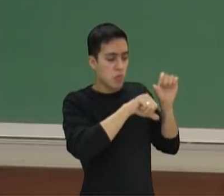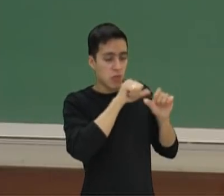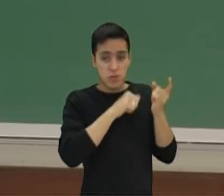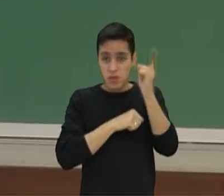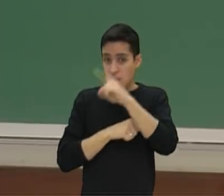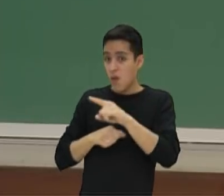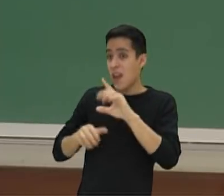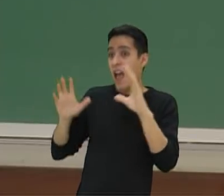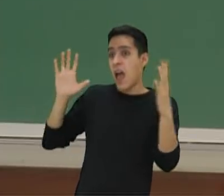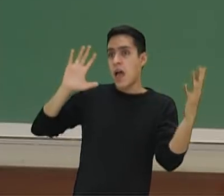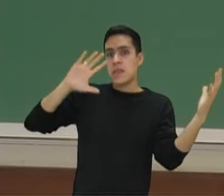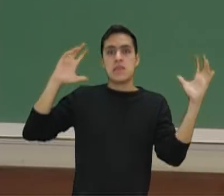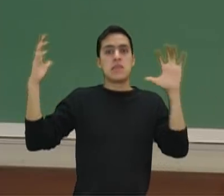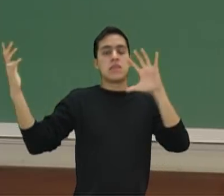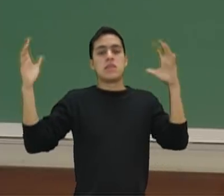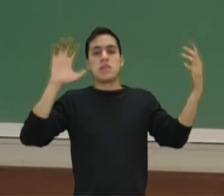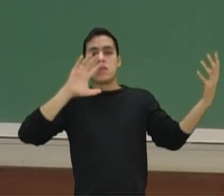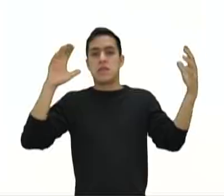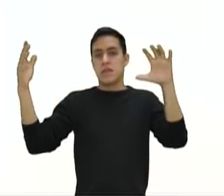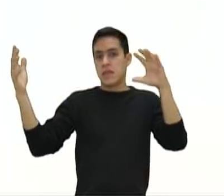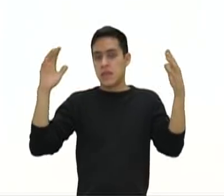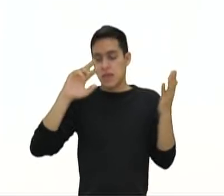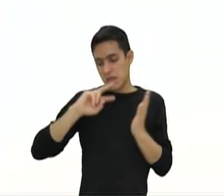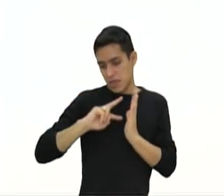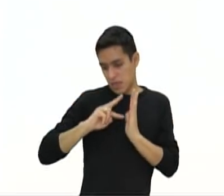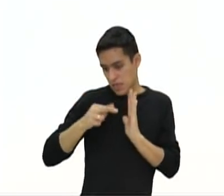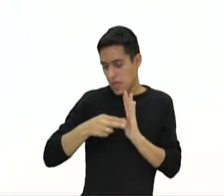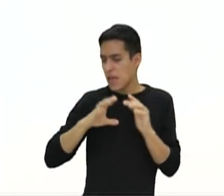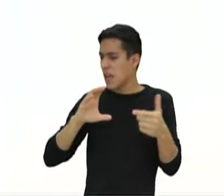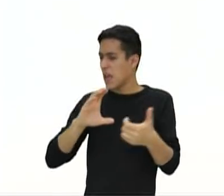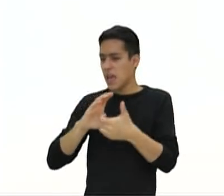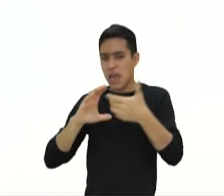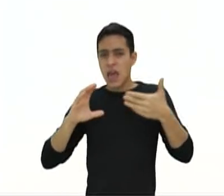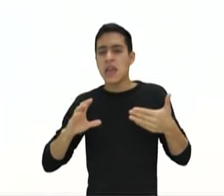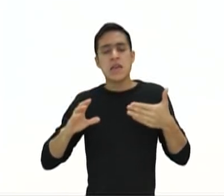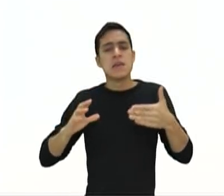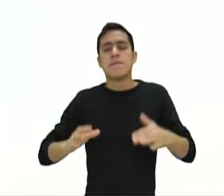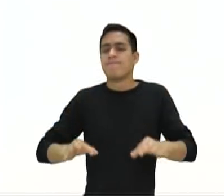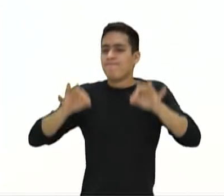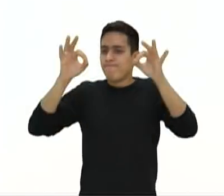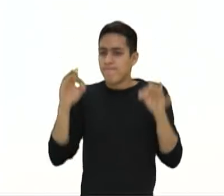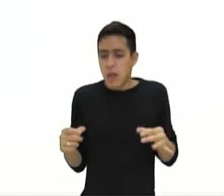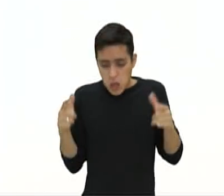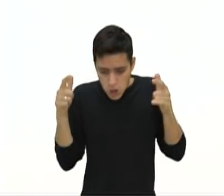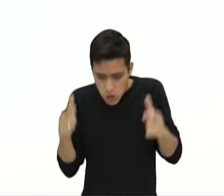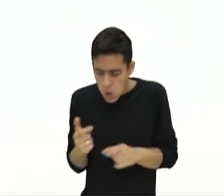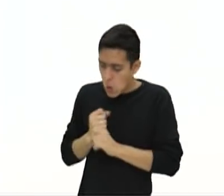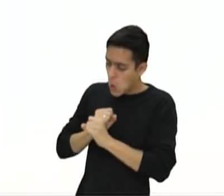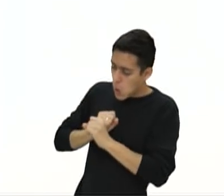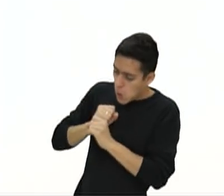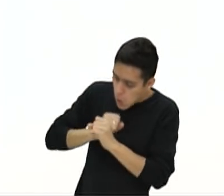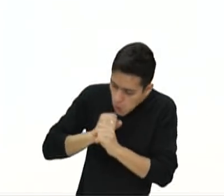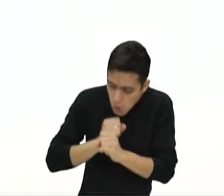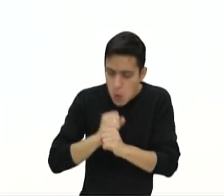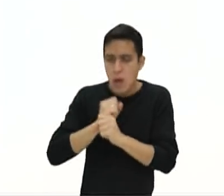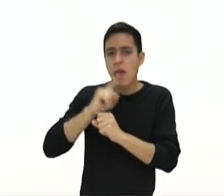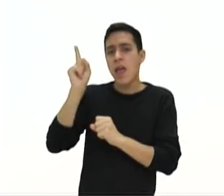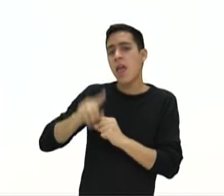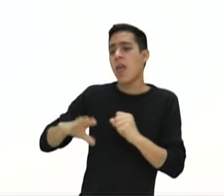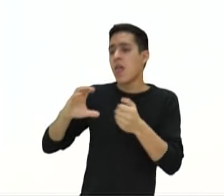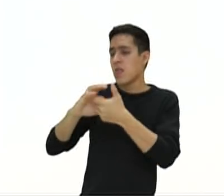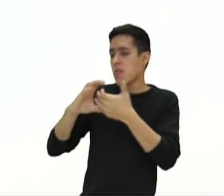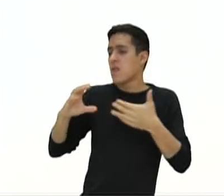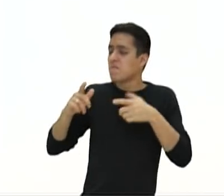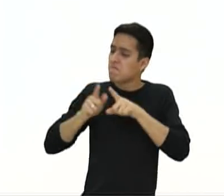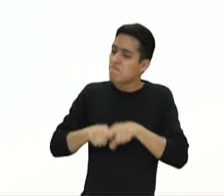Clima são as características predominantes de um determinado lugar. Essas características elas se repetem